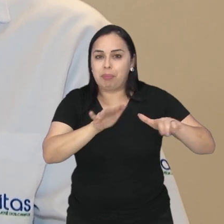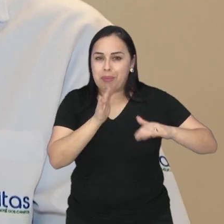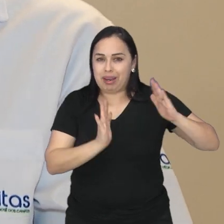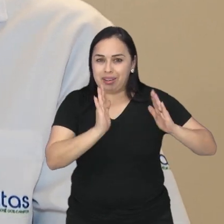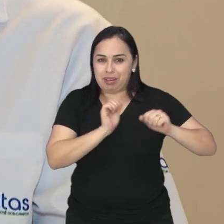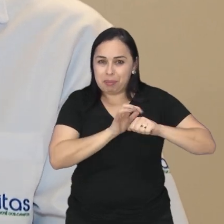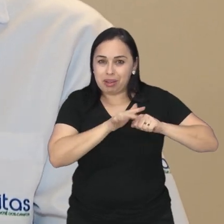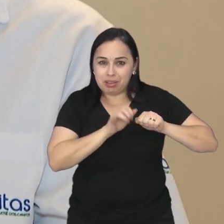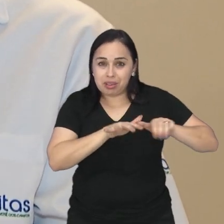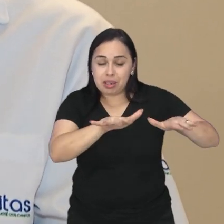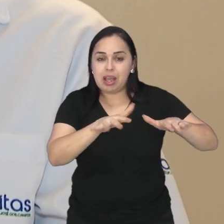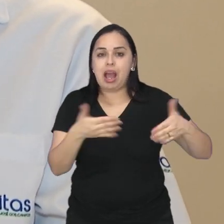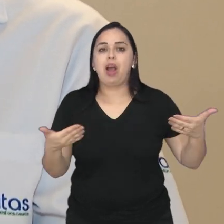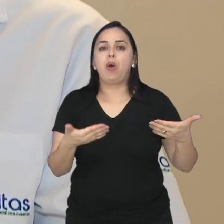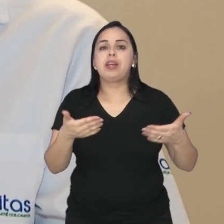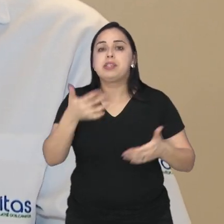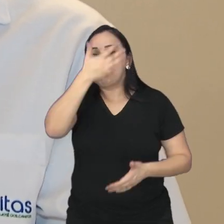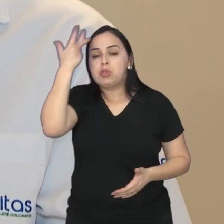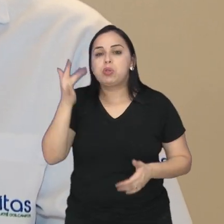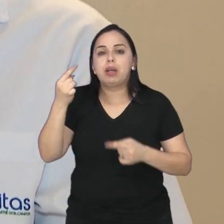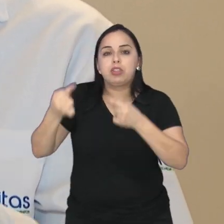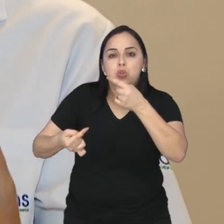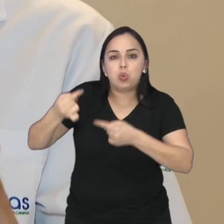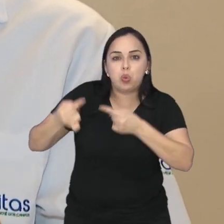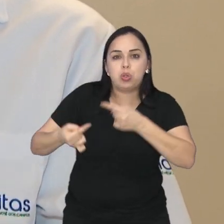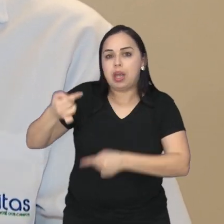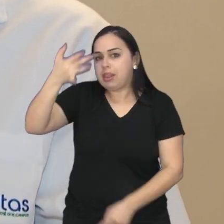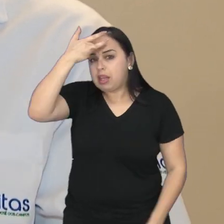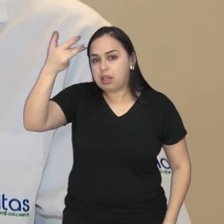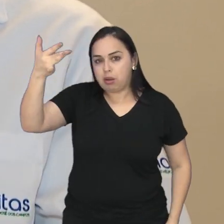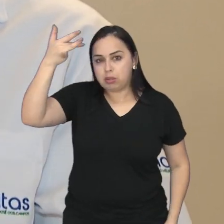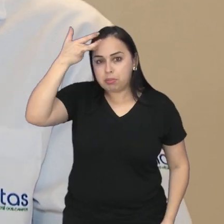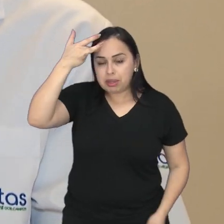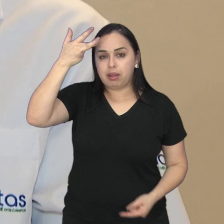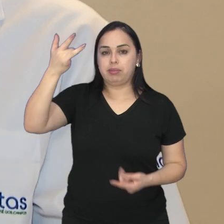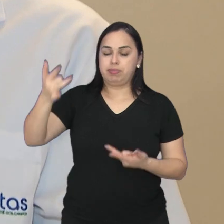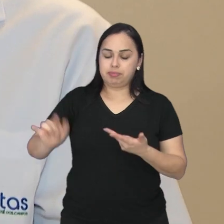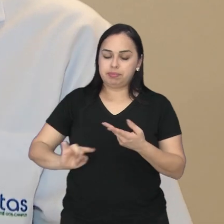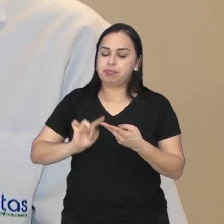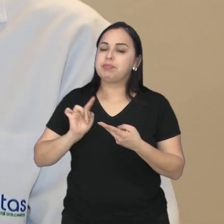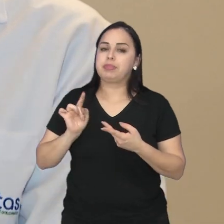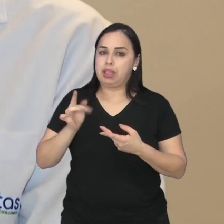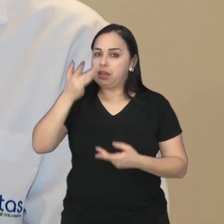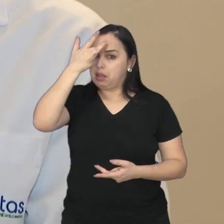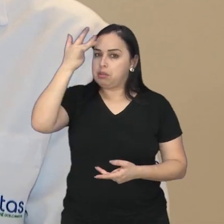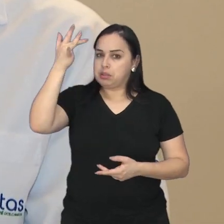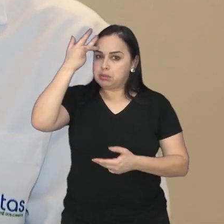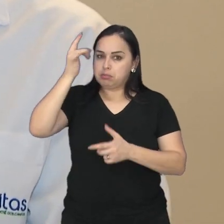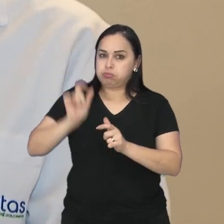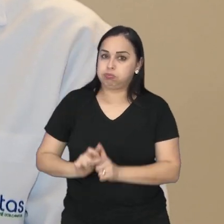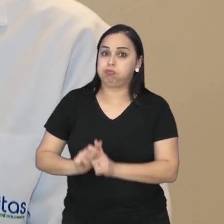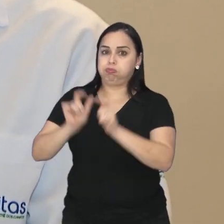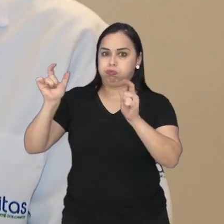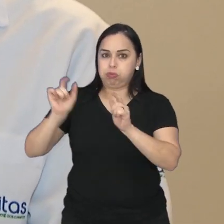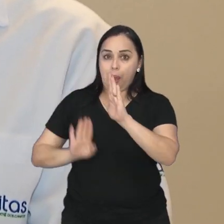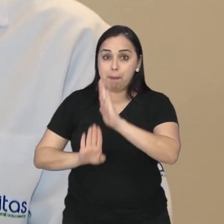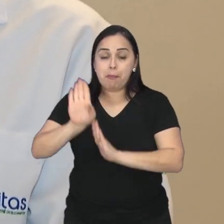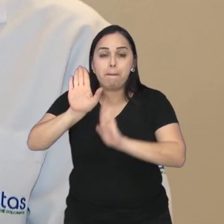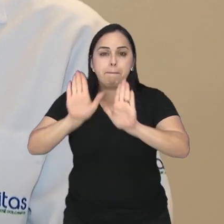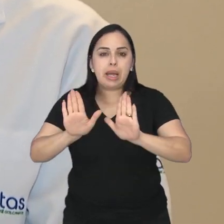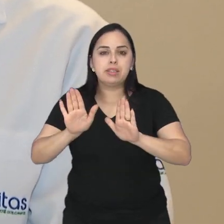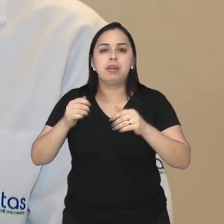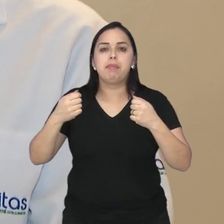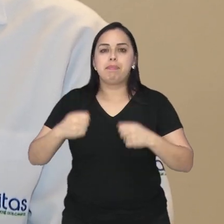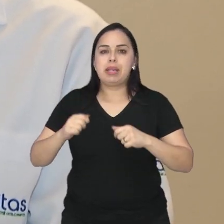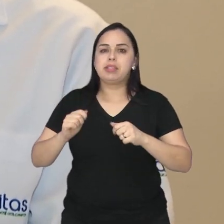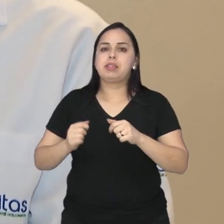discussão, porque as pessoas estão discutindo mais, o tema de saúde mental está sendo mais ampliado e debatido,